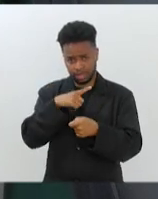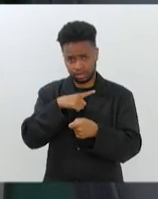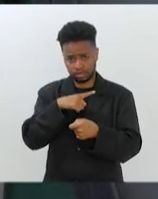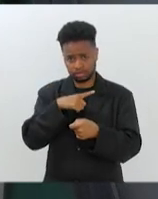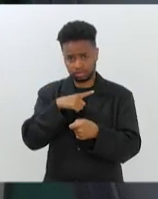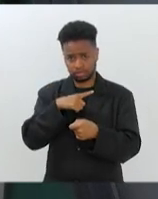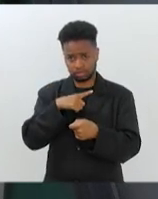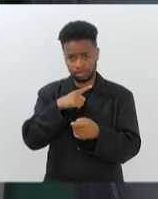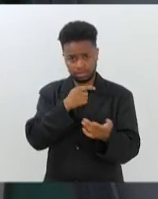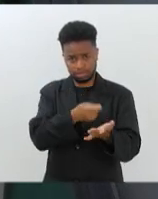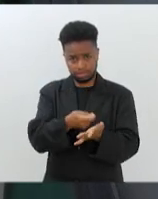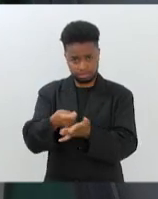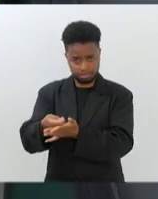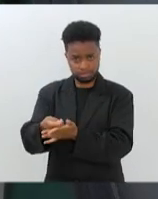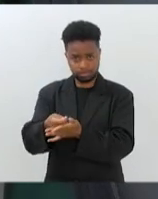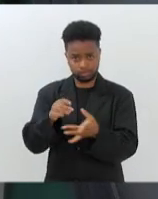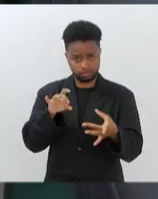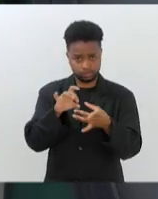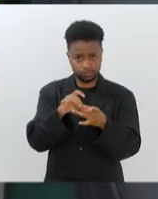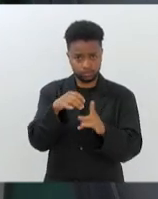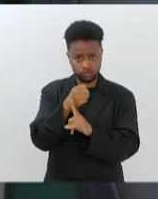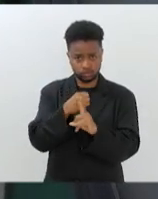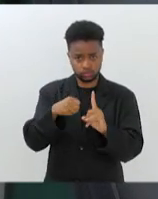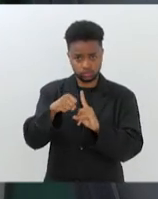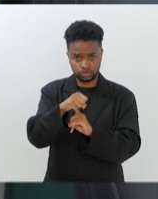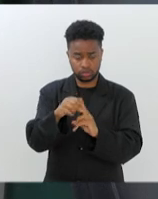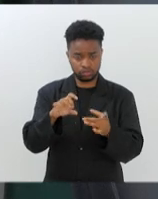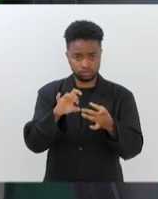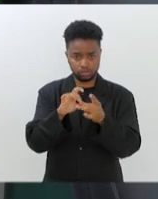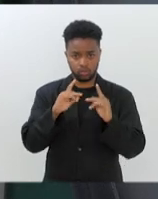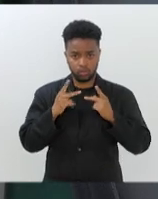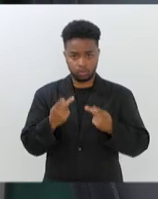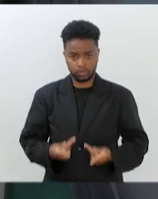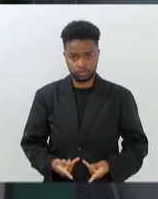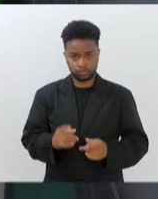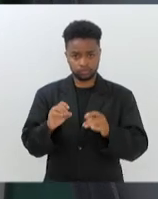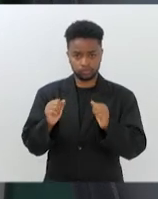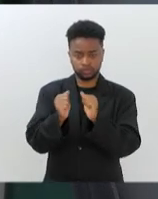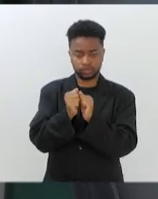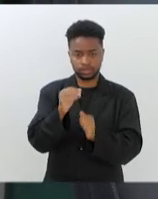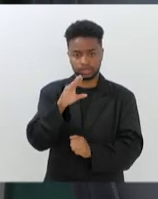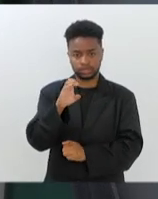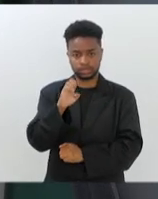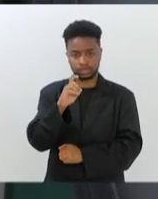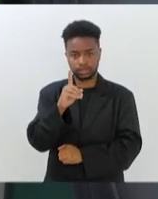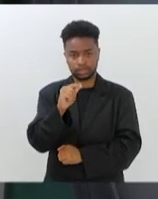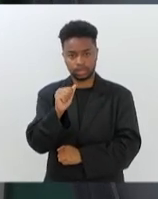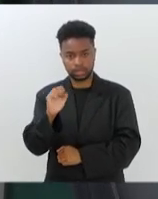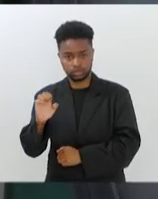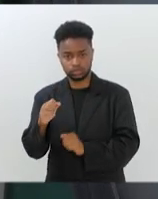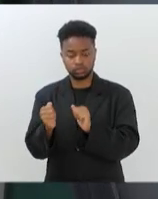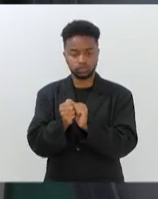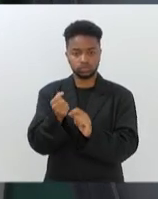Patrocínio vinculado a questão social a questão humana da cedai para com a sociedade Fluminense para com os